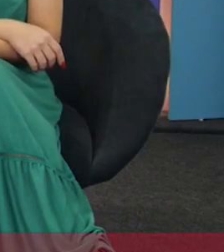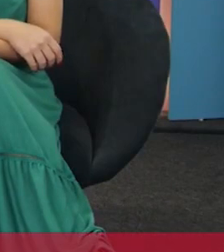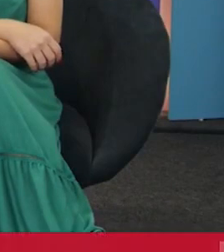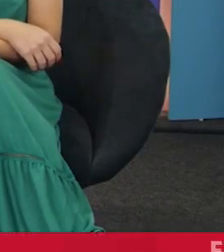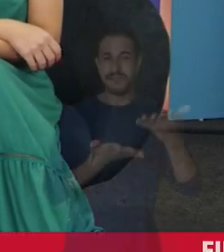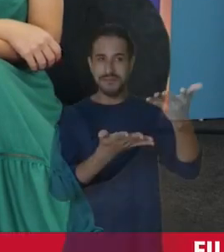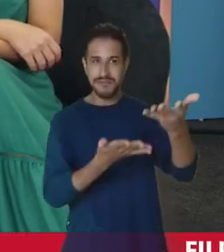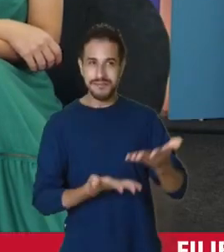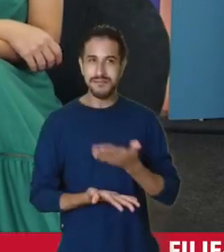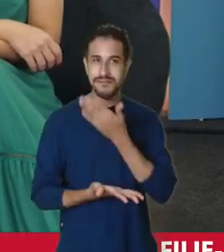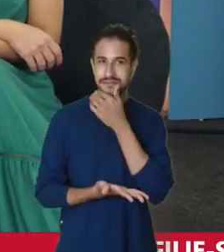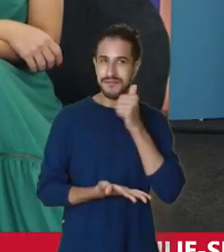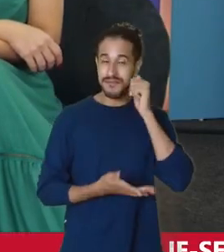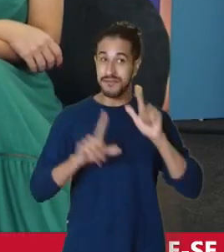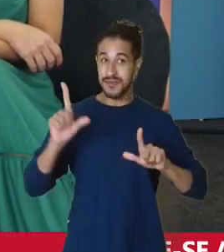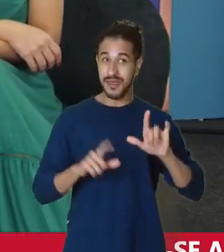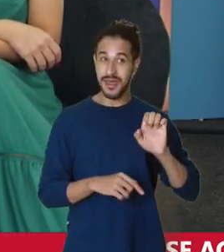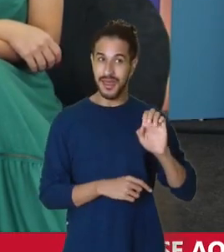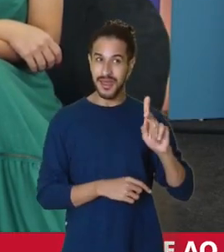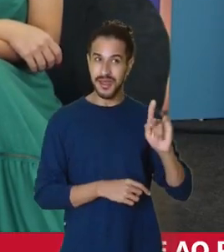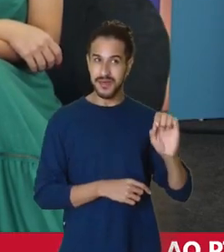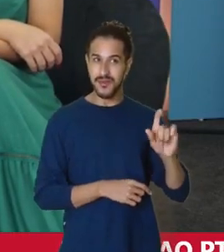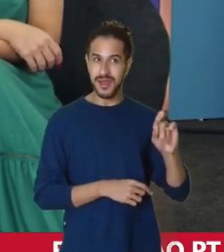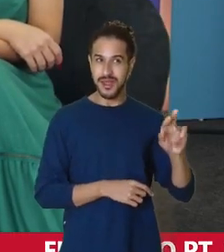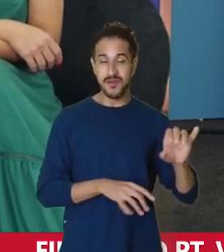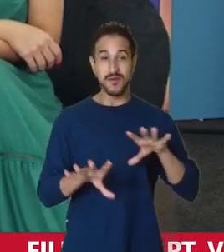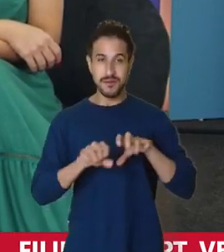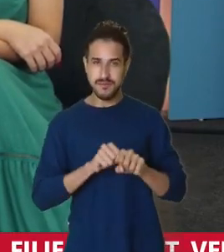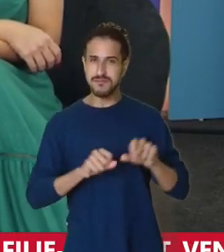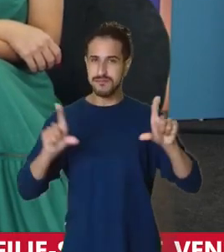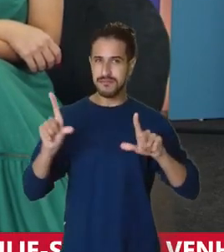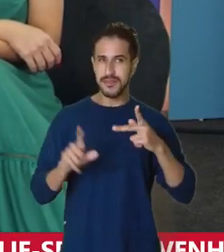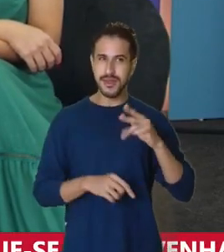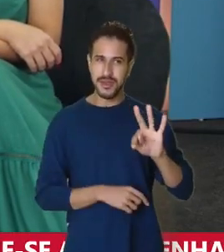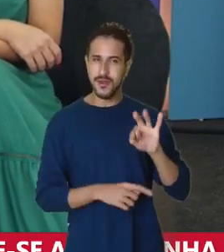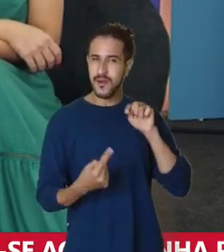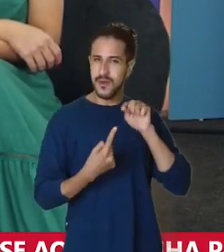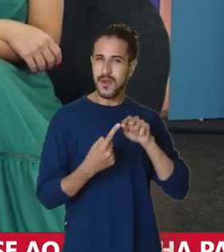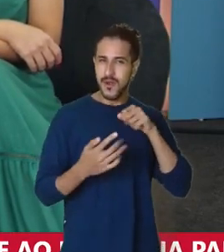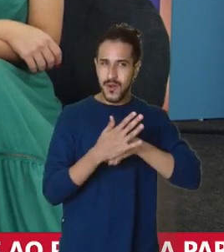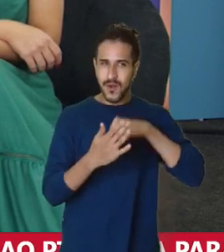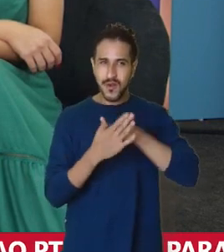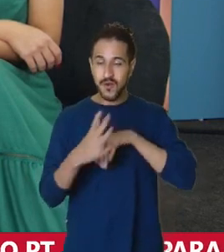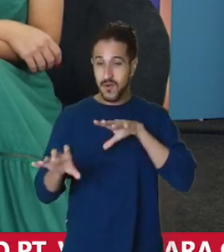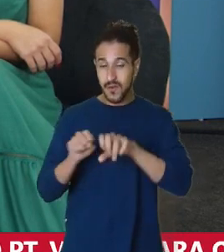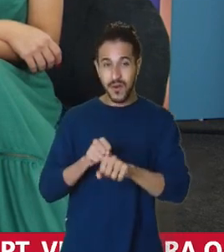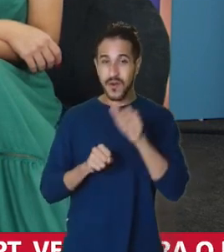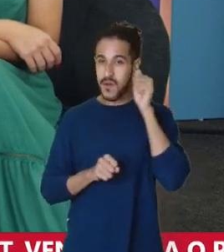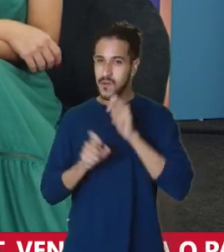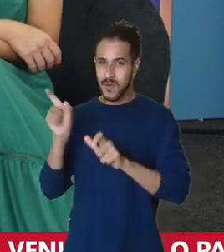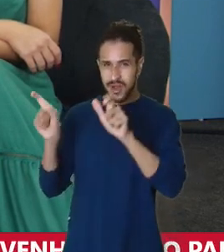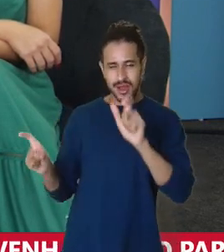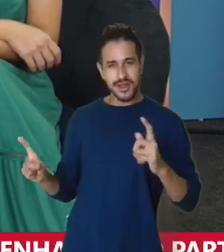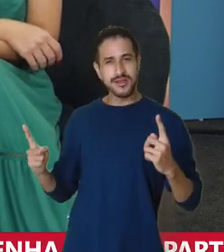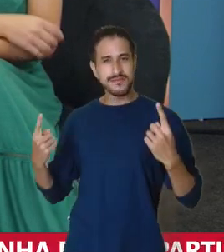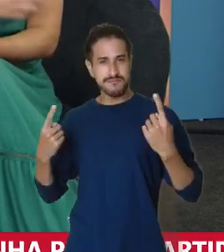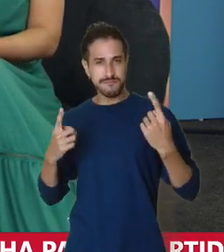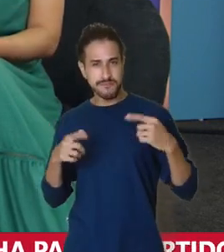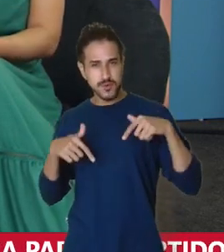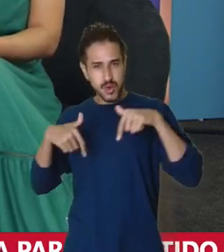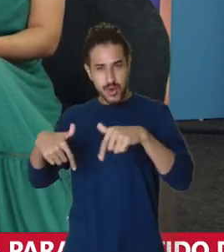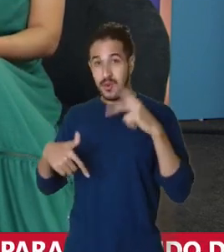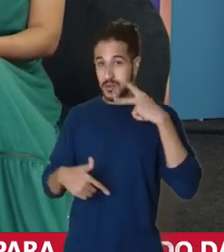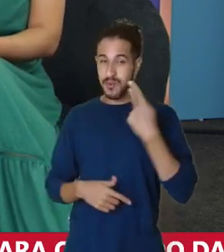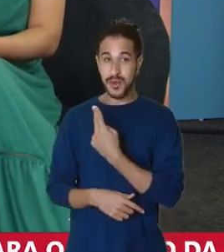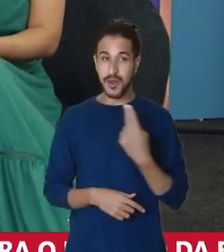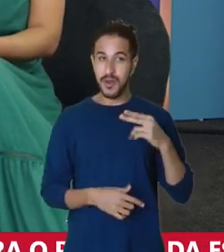Olá, sejam muito bem-vindas ao TV Elas por Elas Formação, programa do PT para a preparação e formação das mulheres para a disputa política.